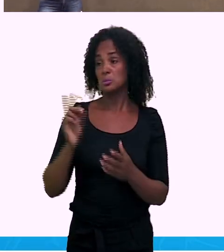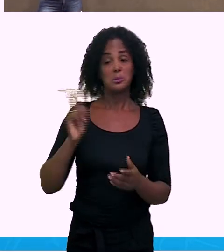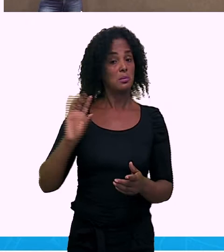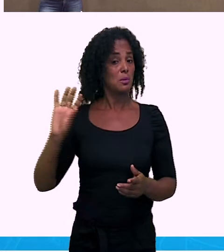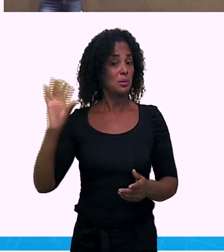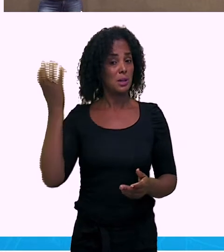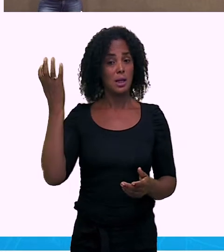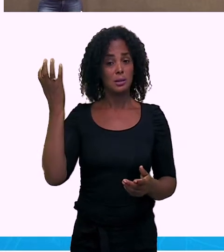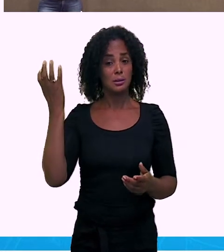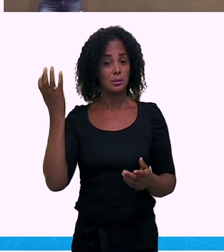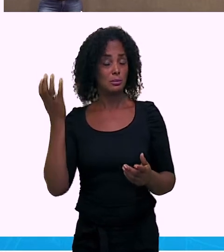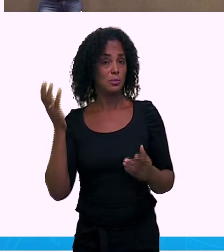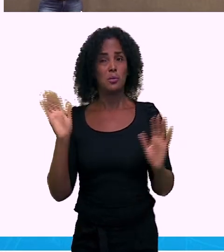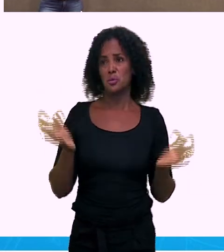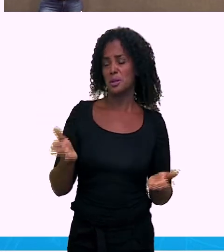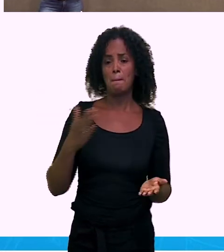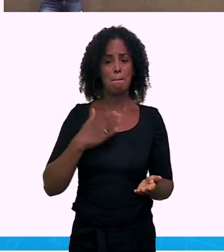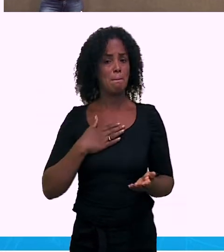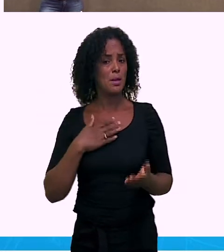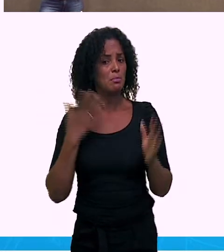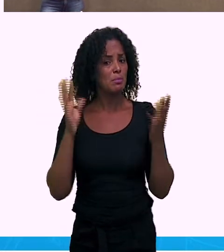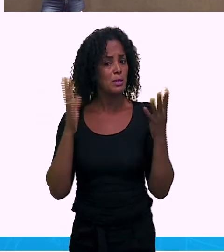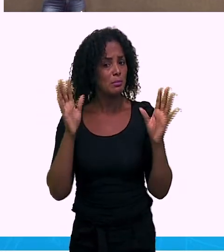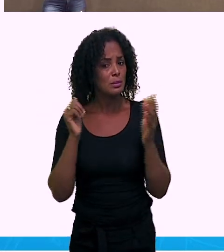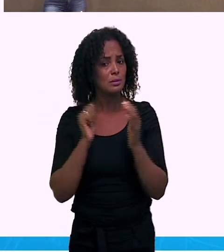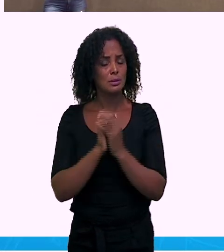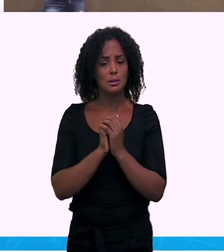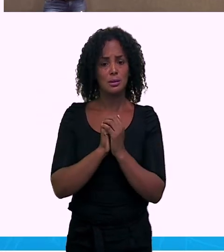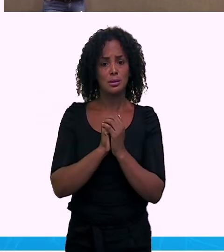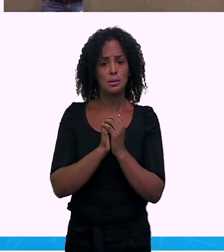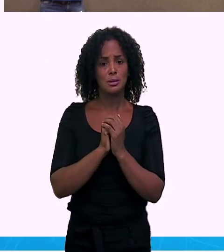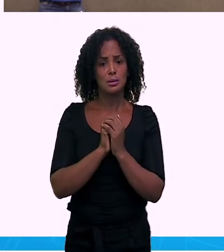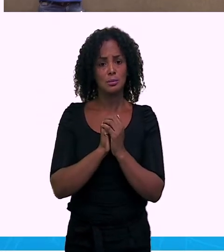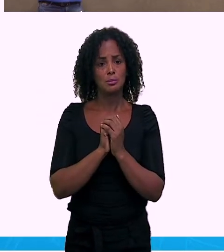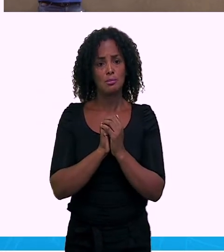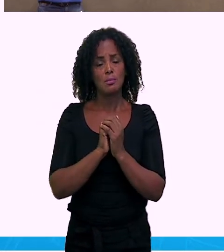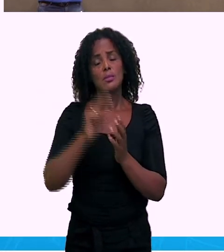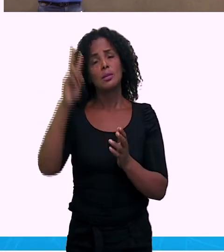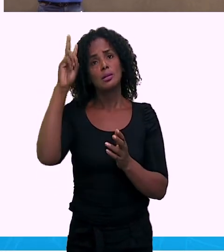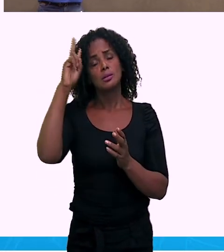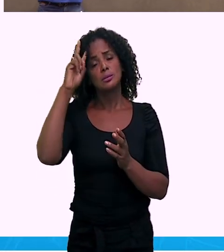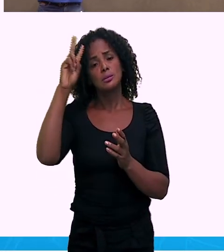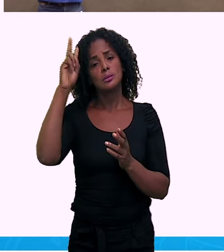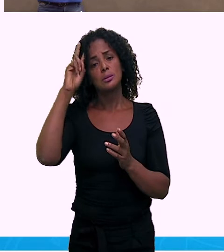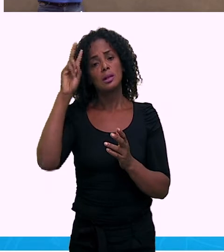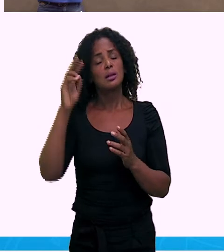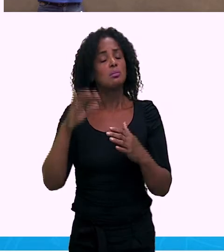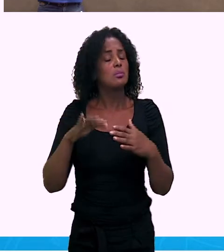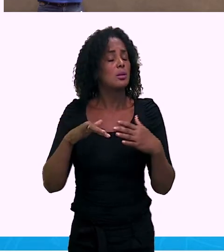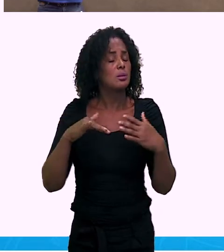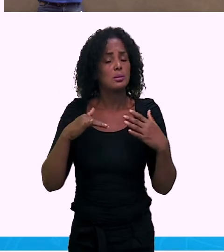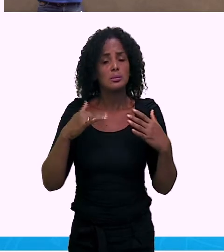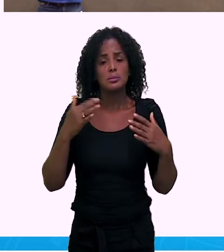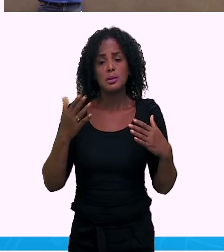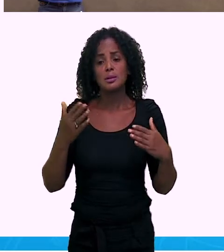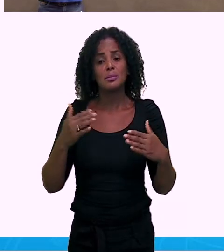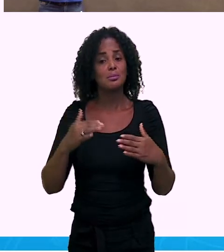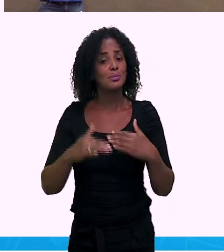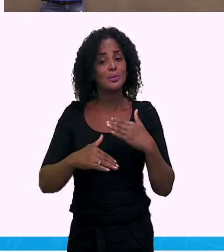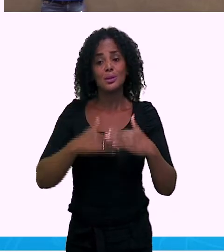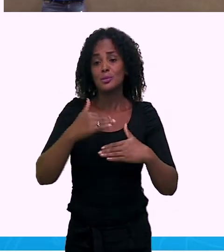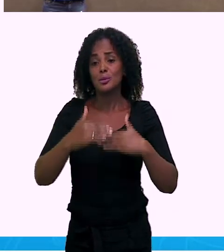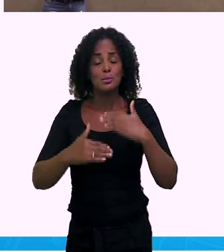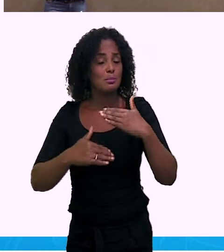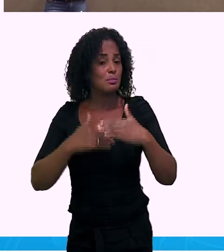é o meu aniversário. Então, hoje, isso é cronológico. Histórico é quando há uma